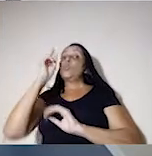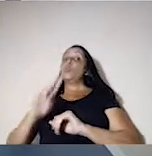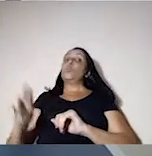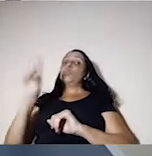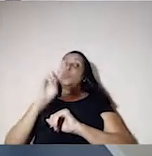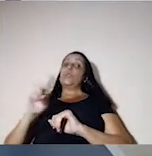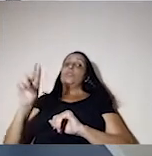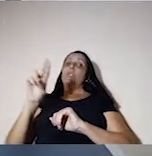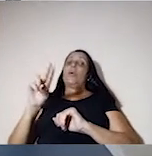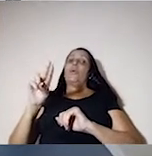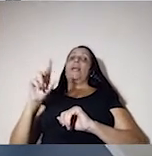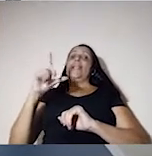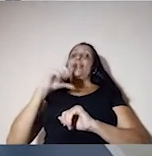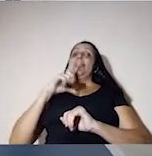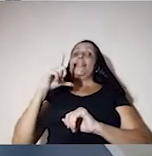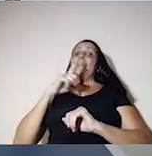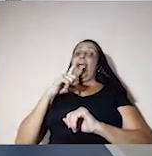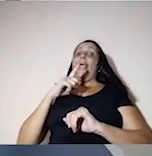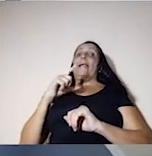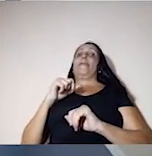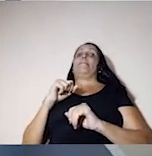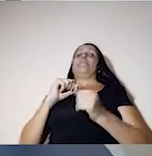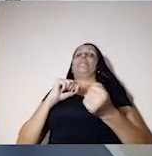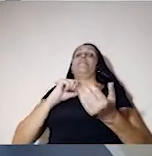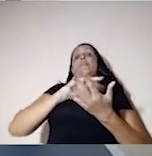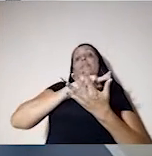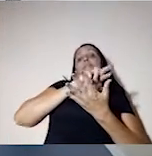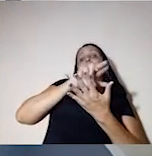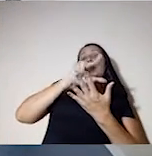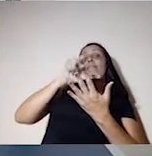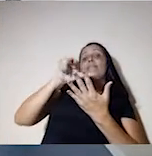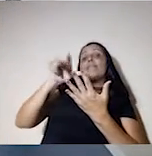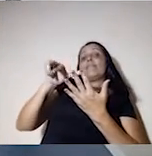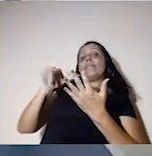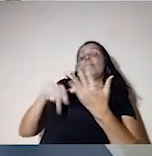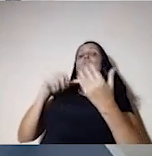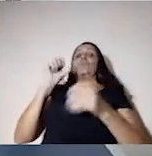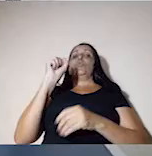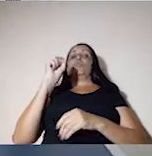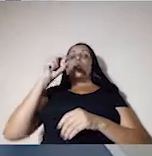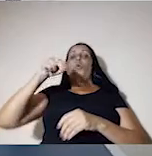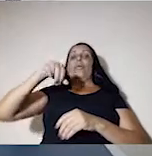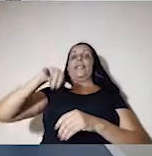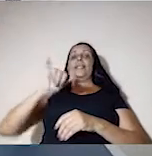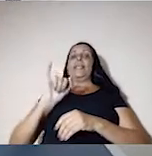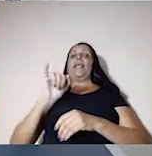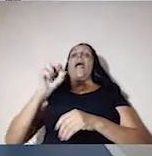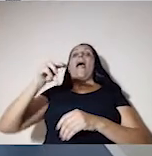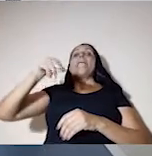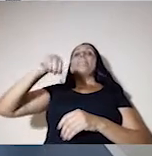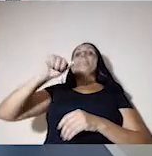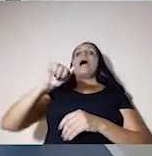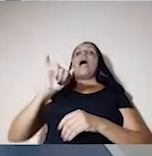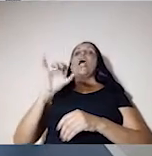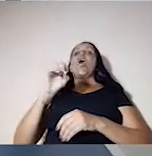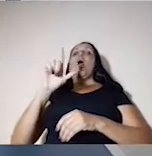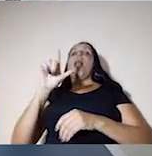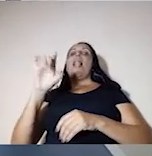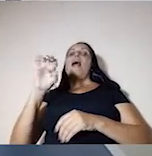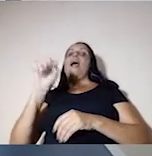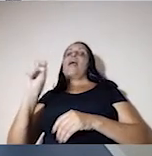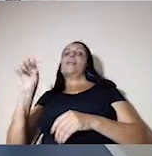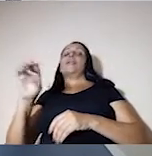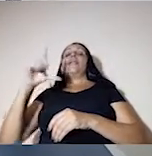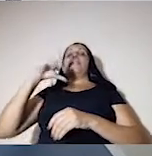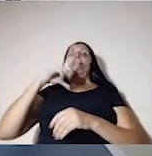usa ainda, que agora tem a mirrorless, que são as Sonys, que eu tô filmando com uma, 6500,